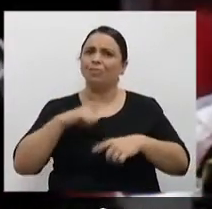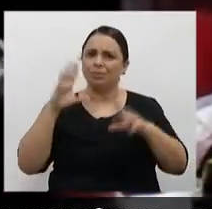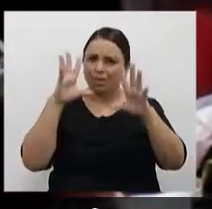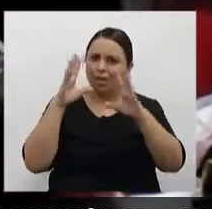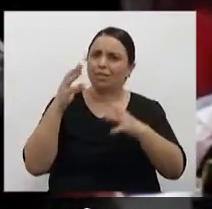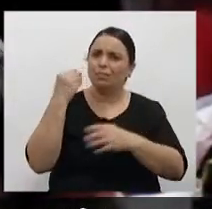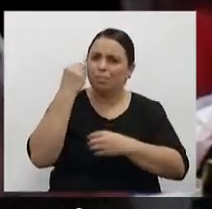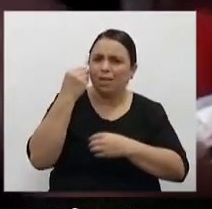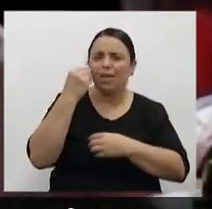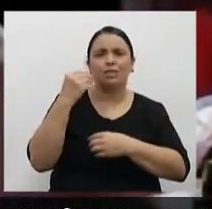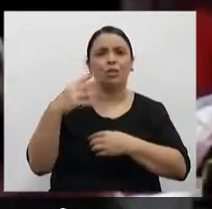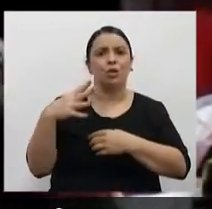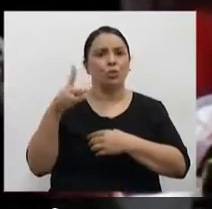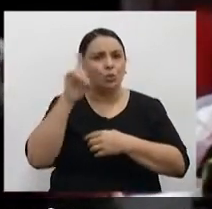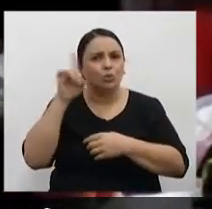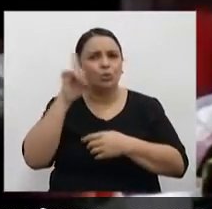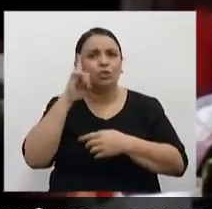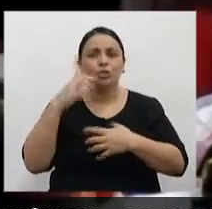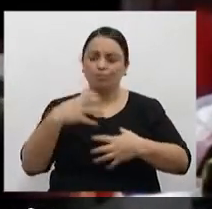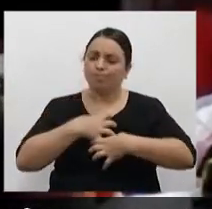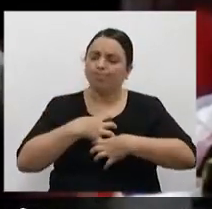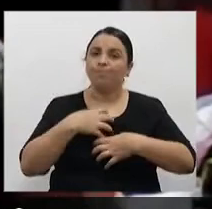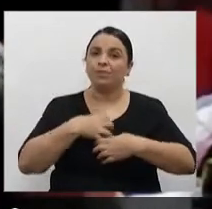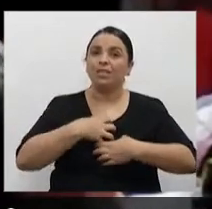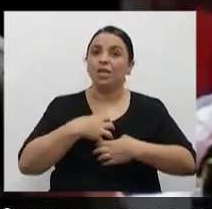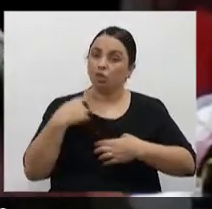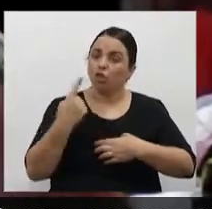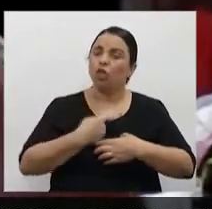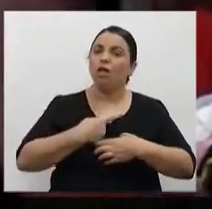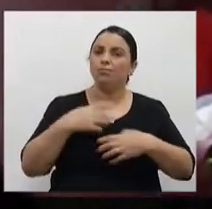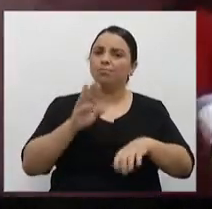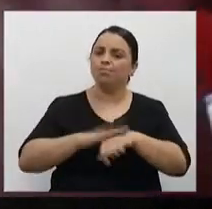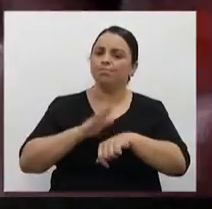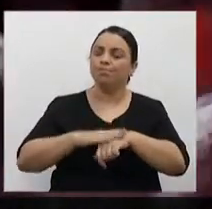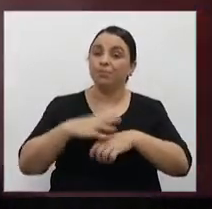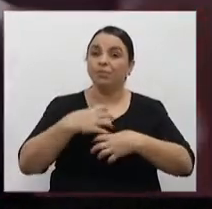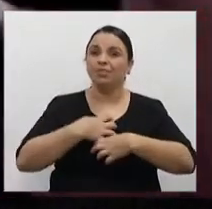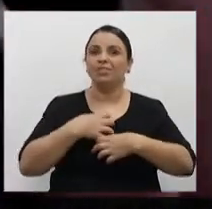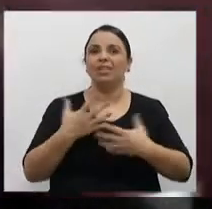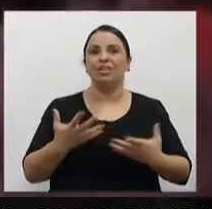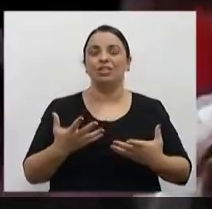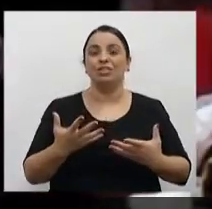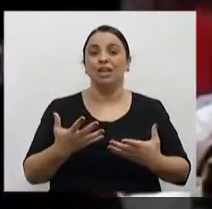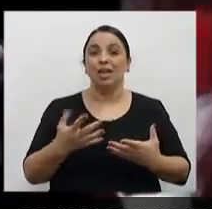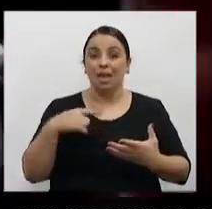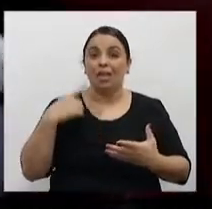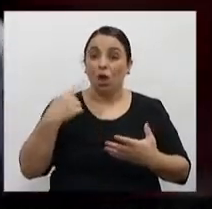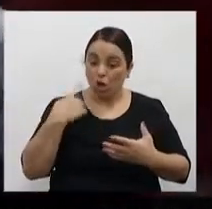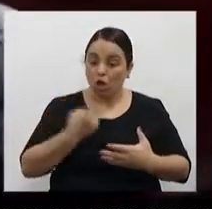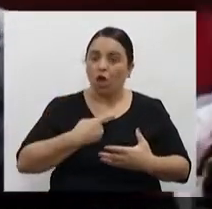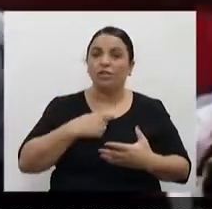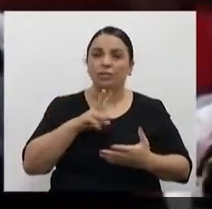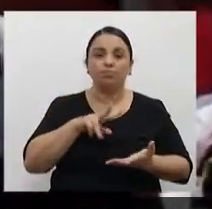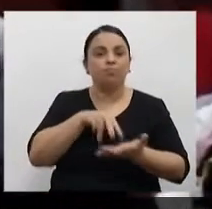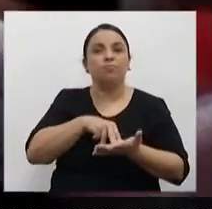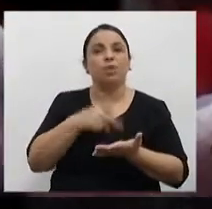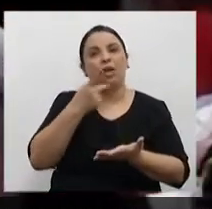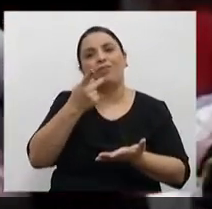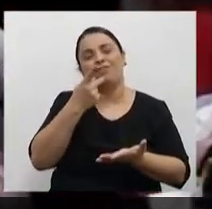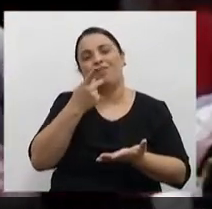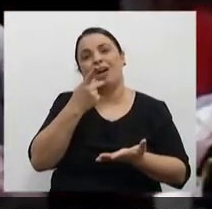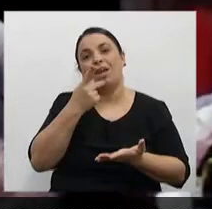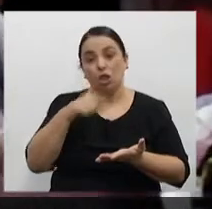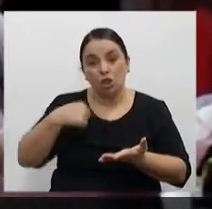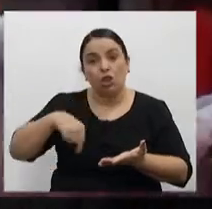dificuldades, as nossas deficiências, né? Então, eu acho que tem que ouvir a gente mesmo, né? Tem que ouvir